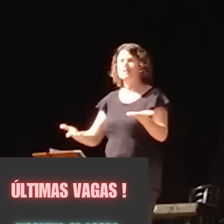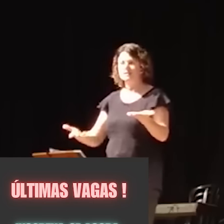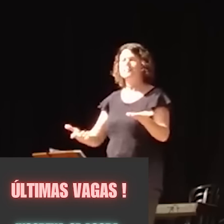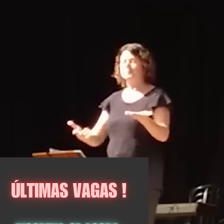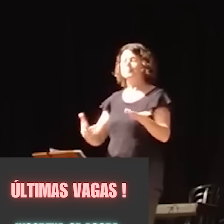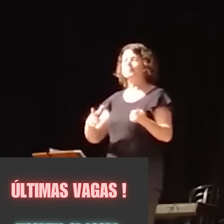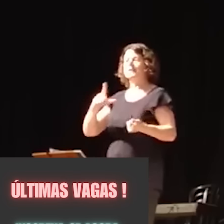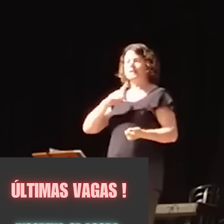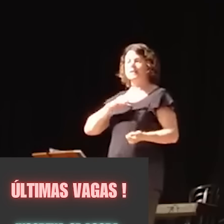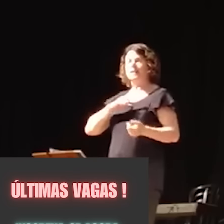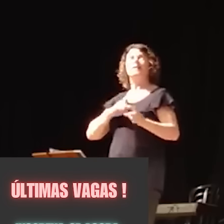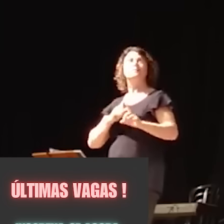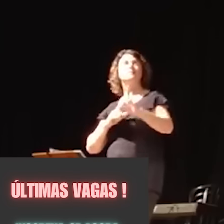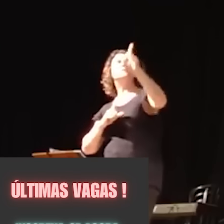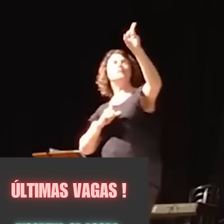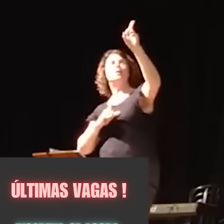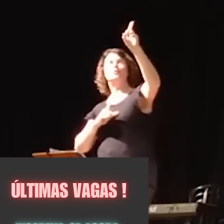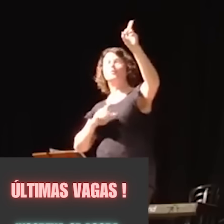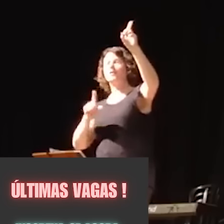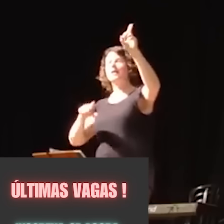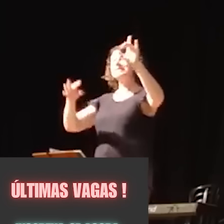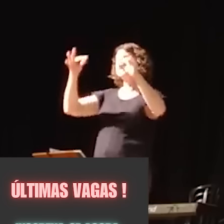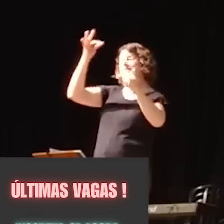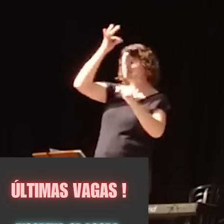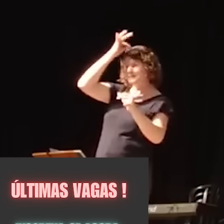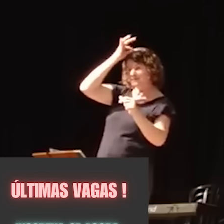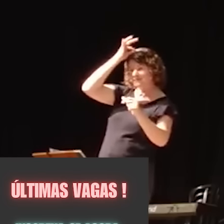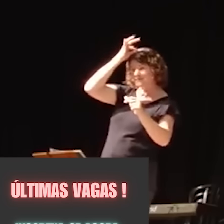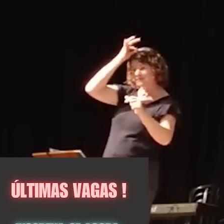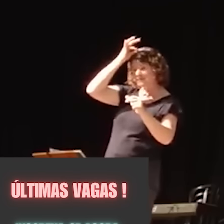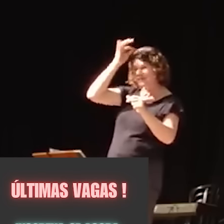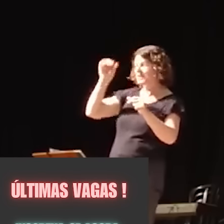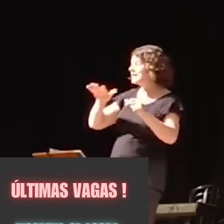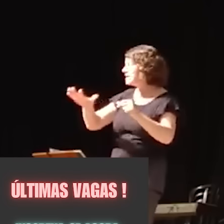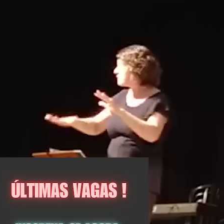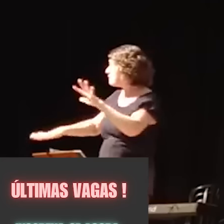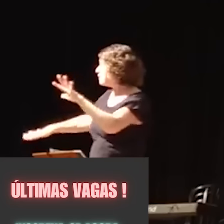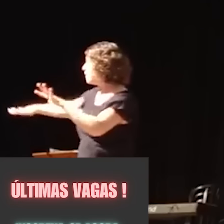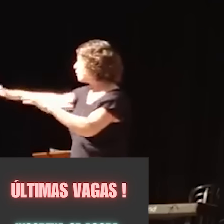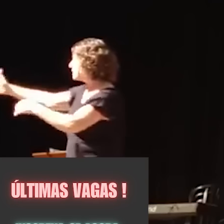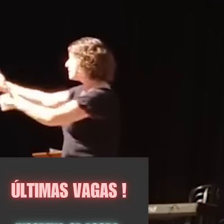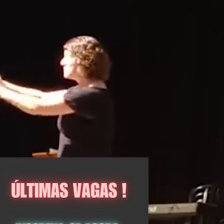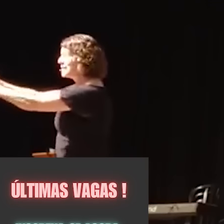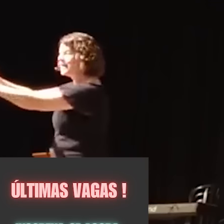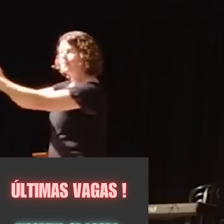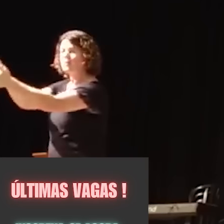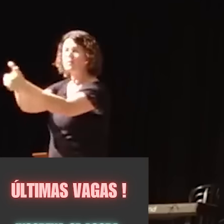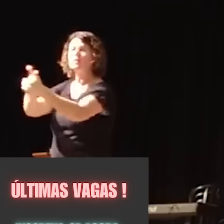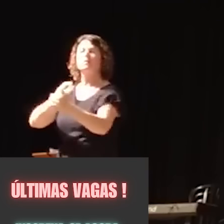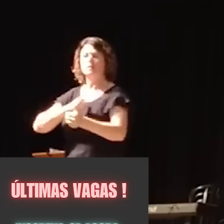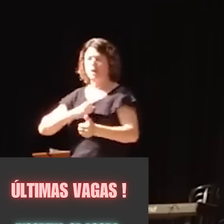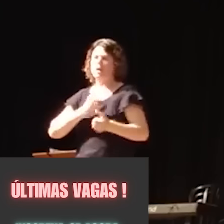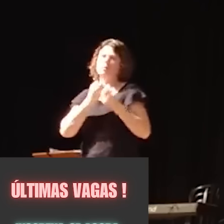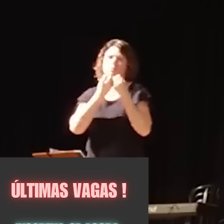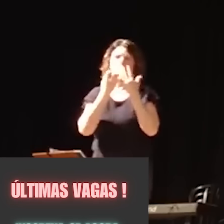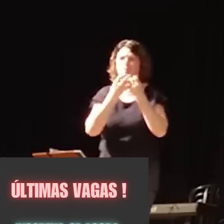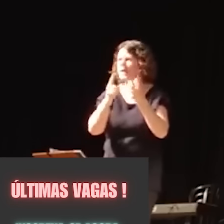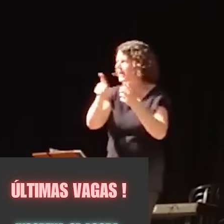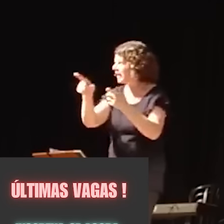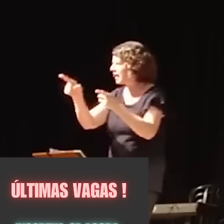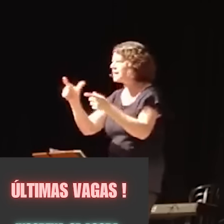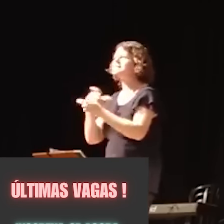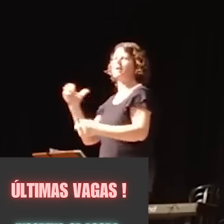espírito e que em volta de nós ao bem e ao mal e se você acha que